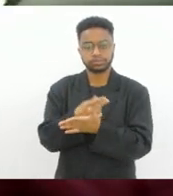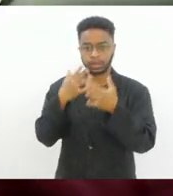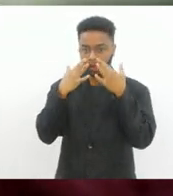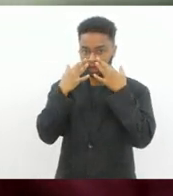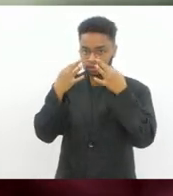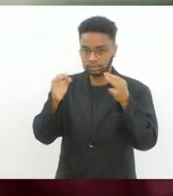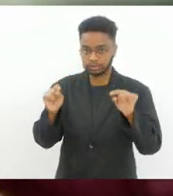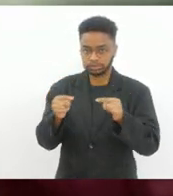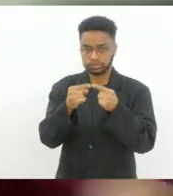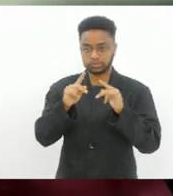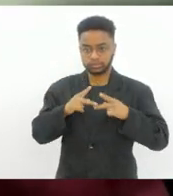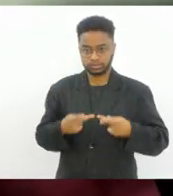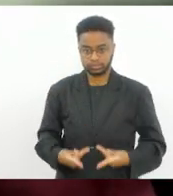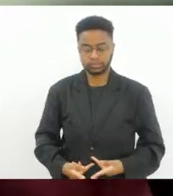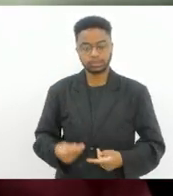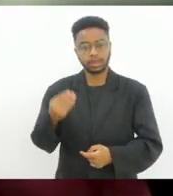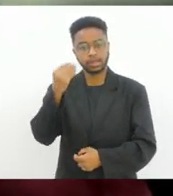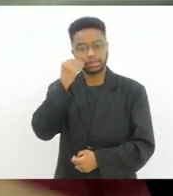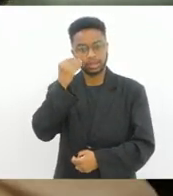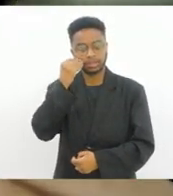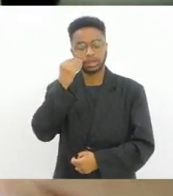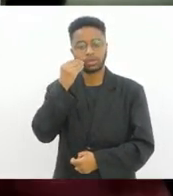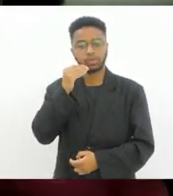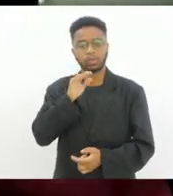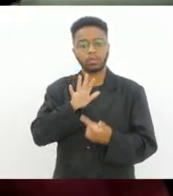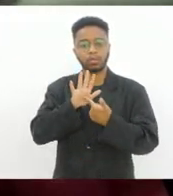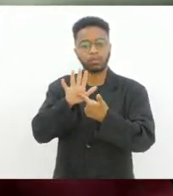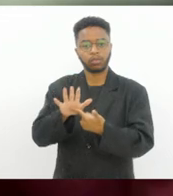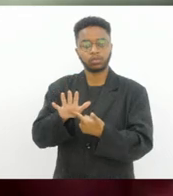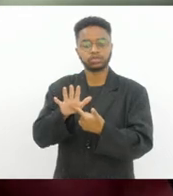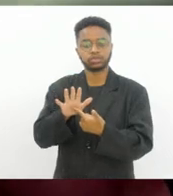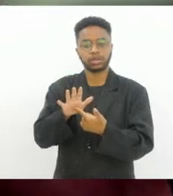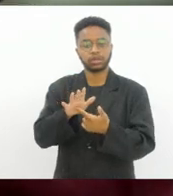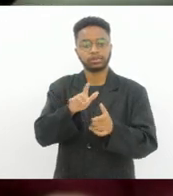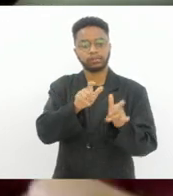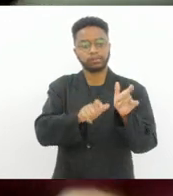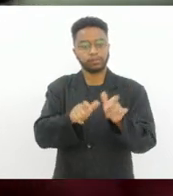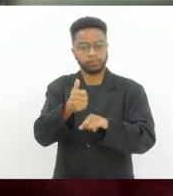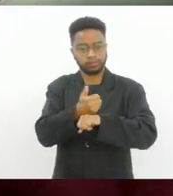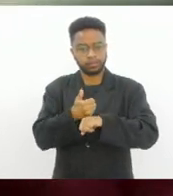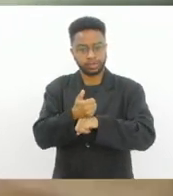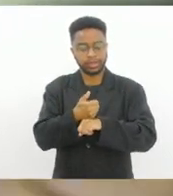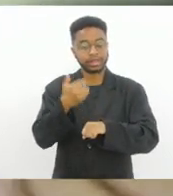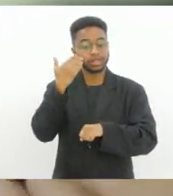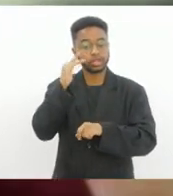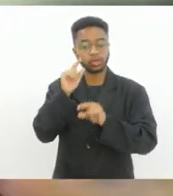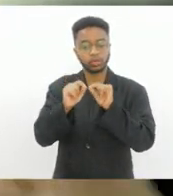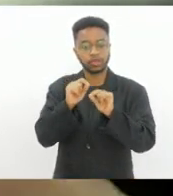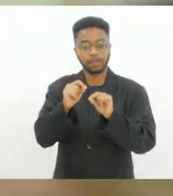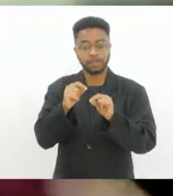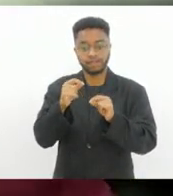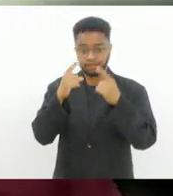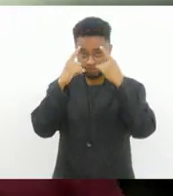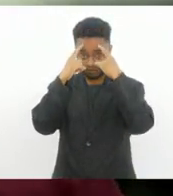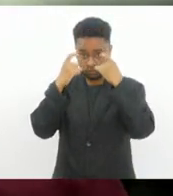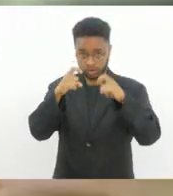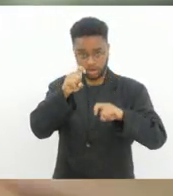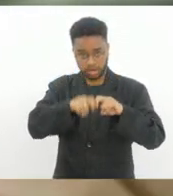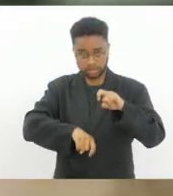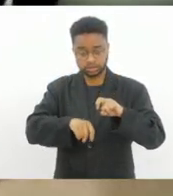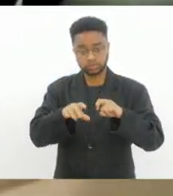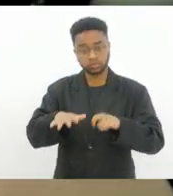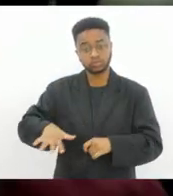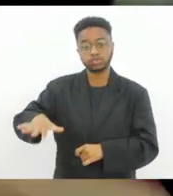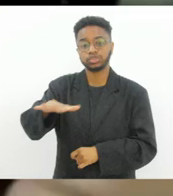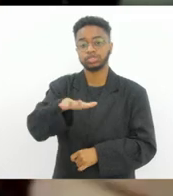caso, tentando sensibilizar eles para entender que a violência sexual em geral, como já foi dito nessa